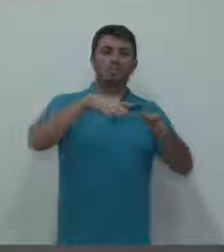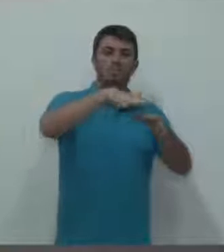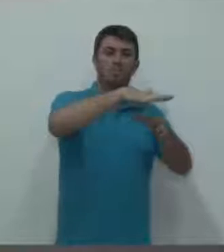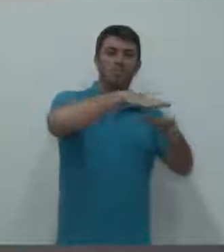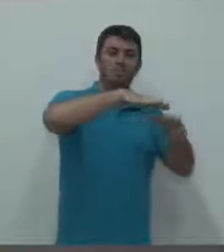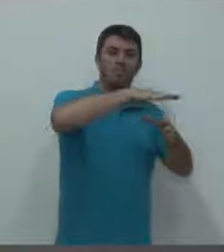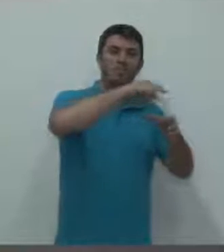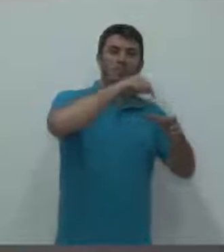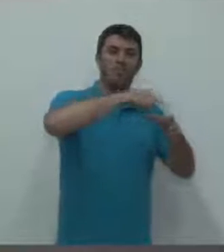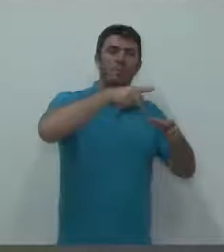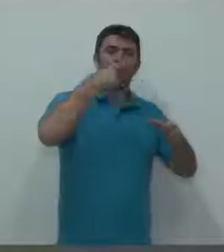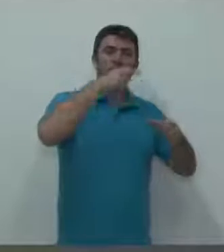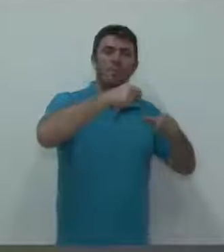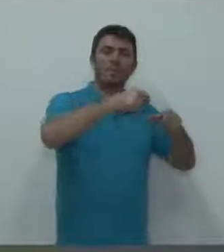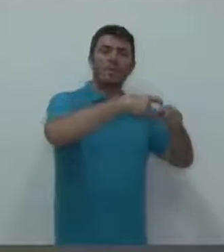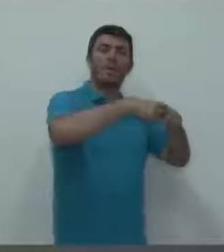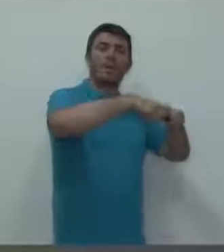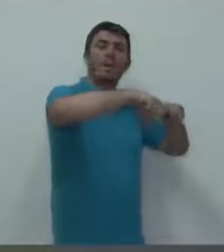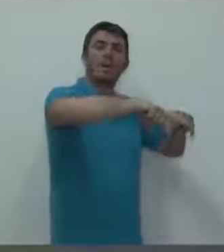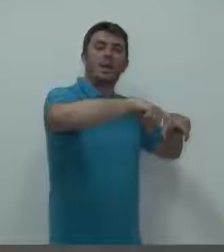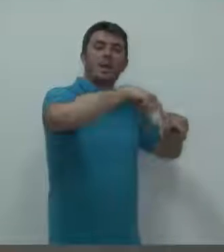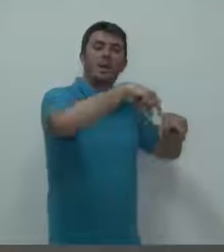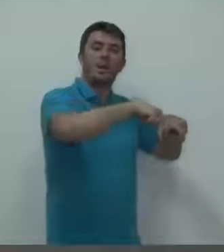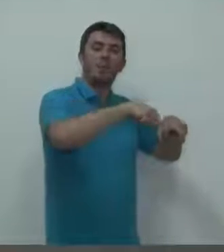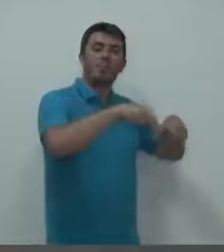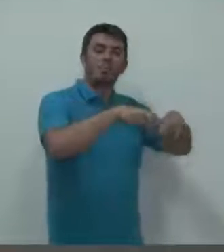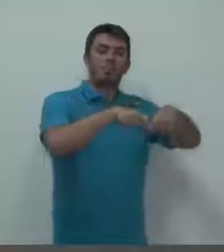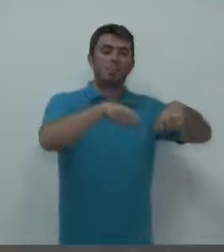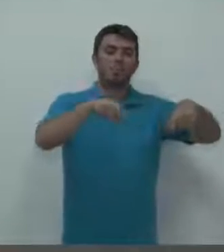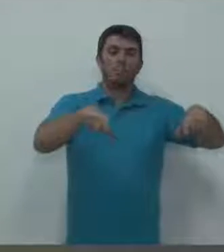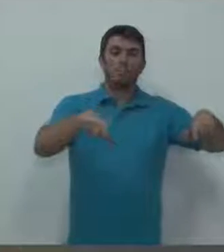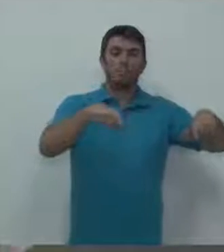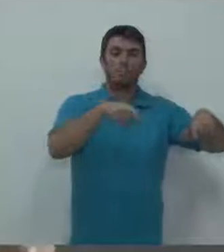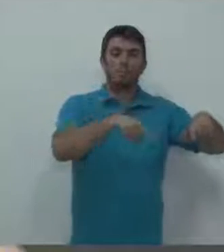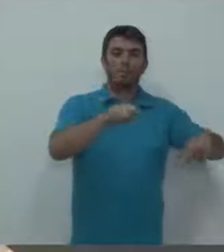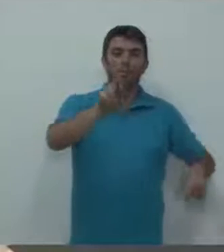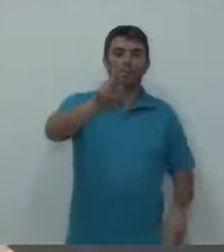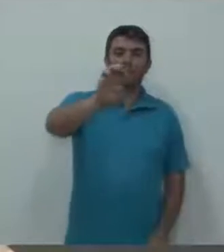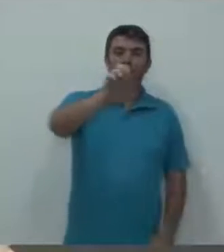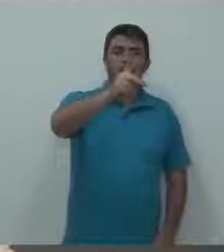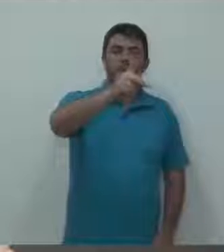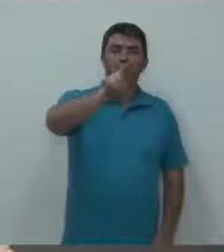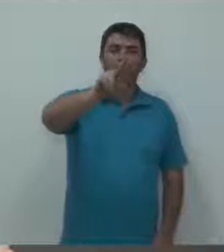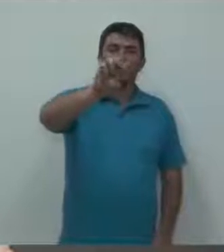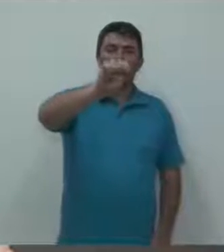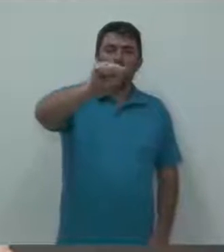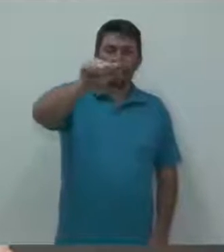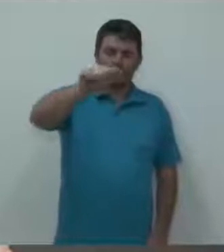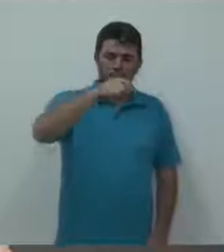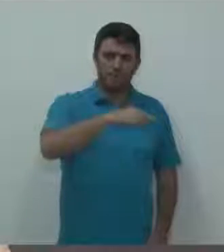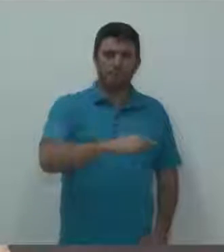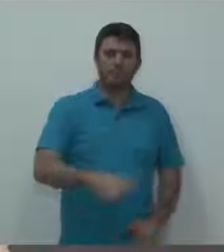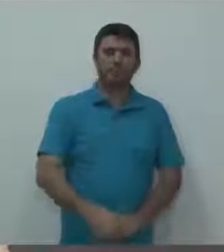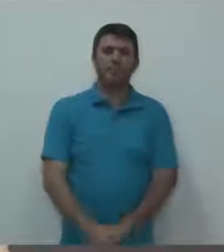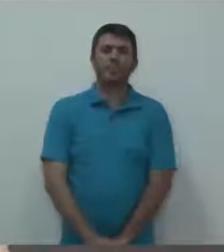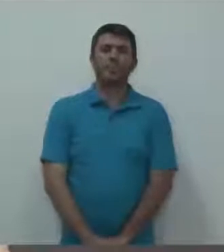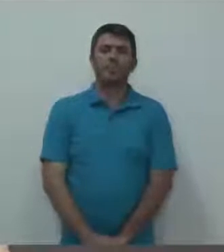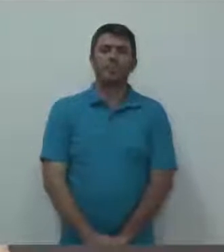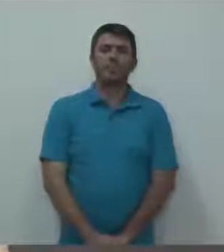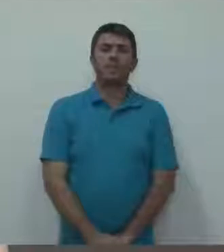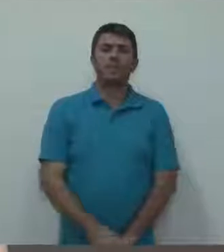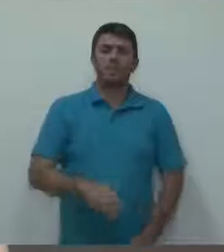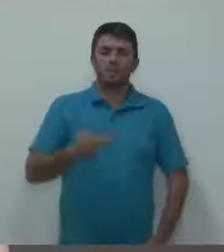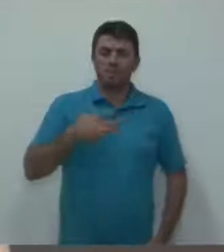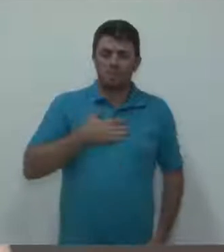tem o campo da represa ali, até a portaria da fazenda Cachoeira. Quando a gente fala em